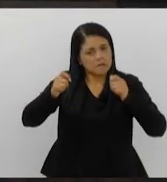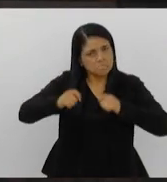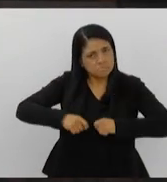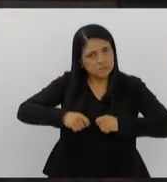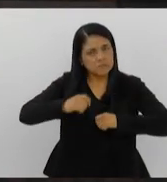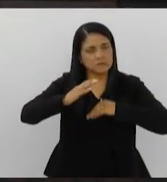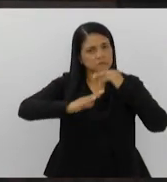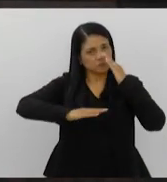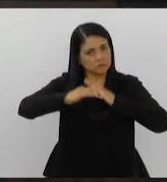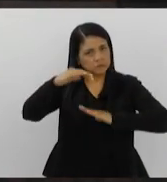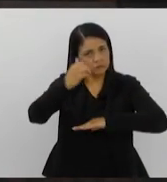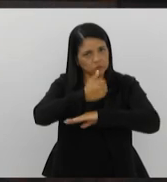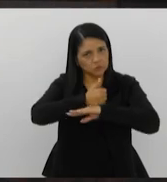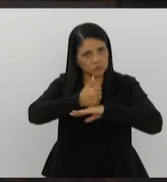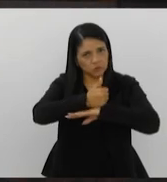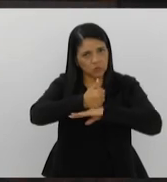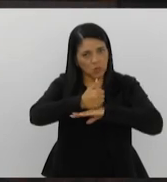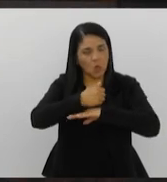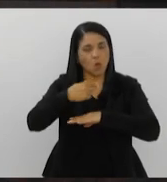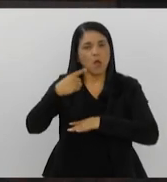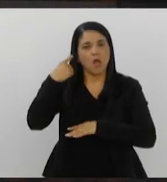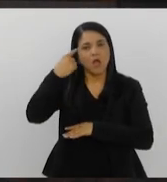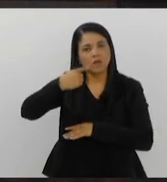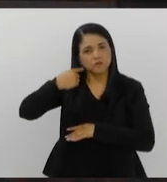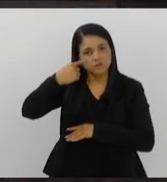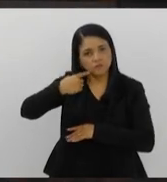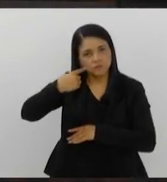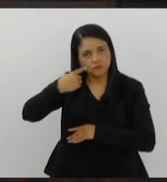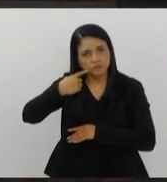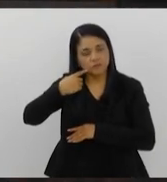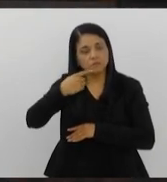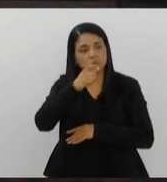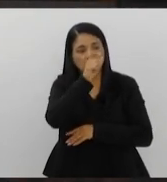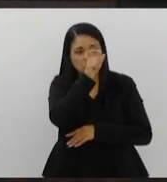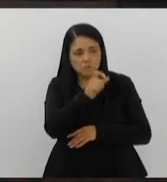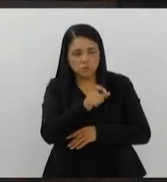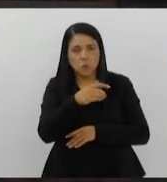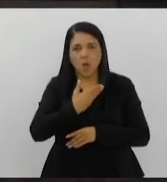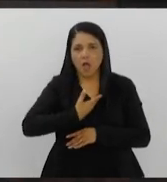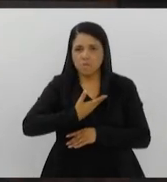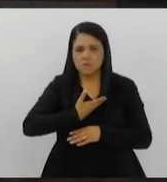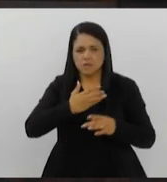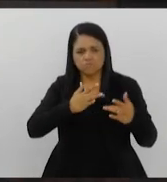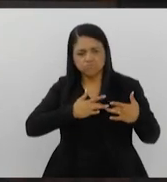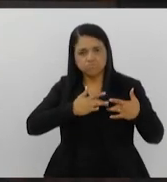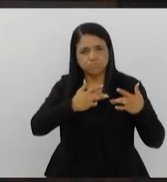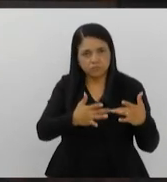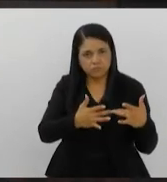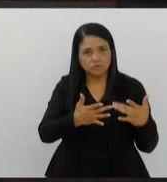capacidade como advogado é uma pessoa amiga e generosa